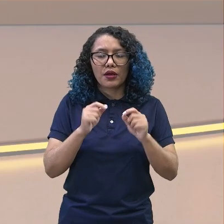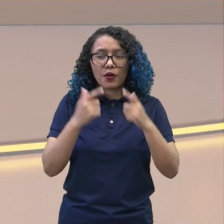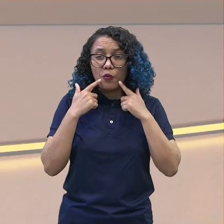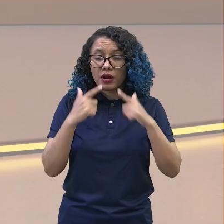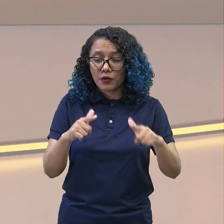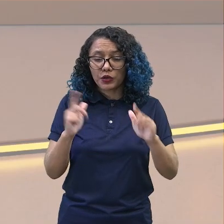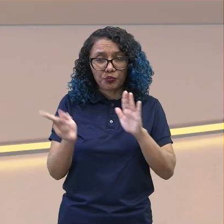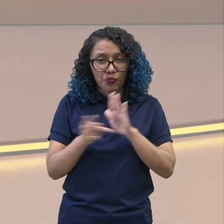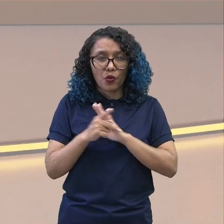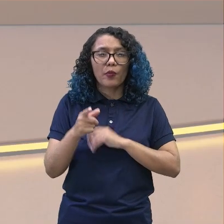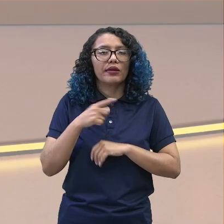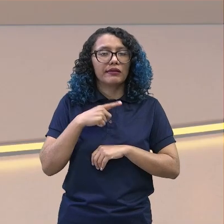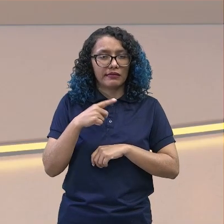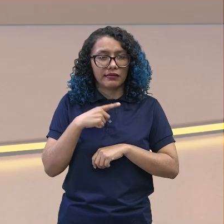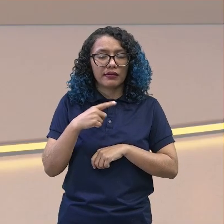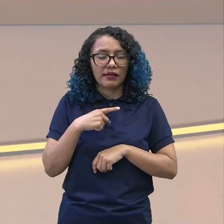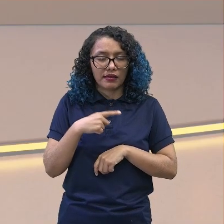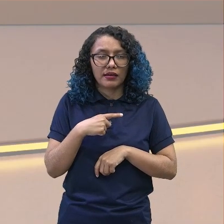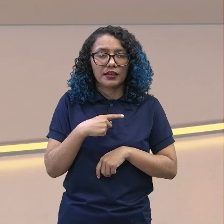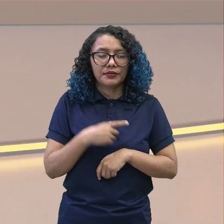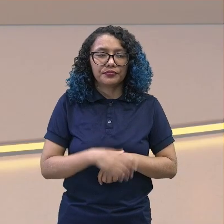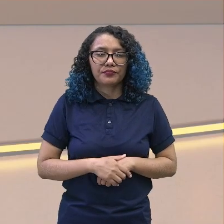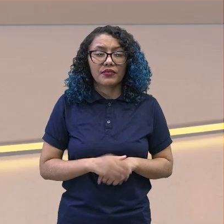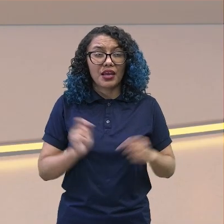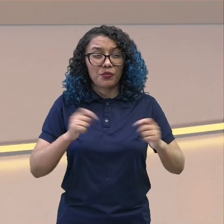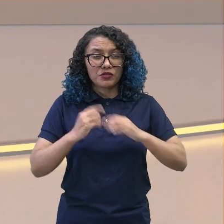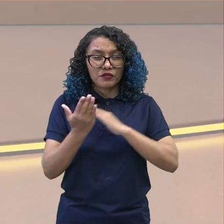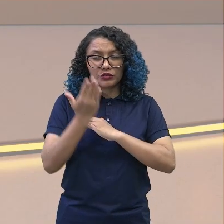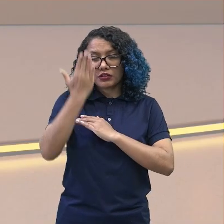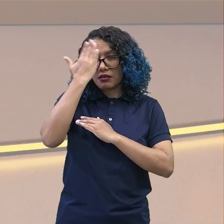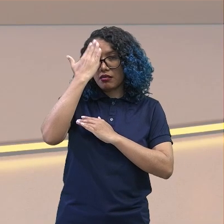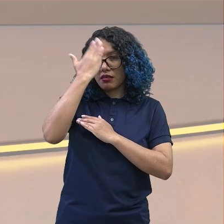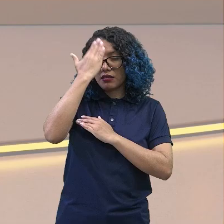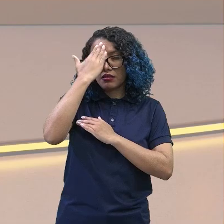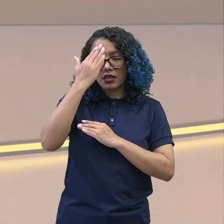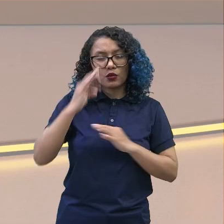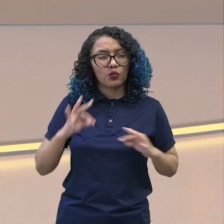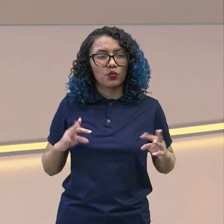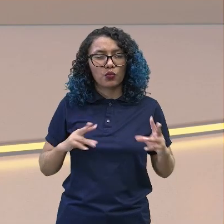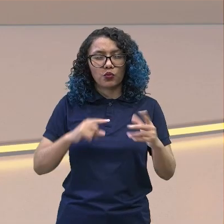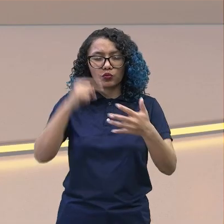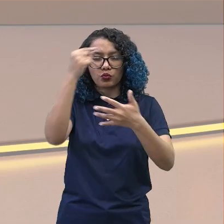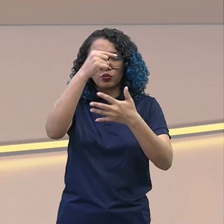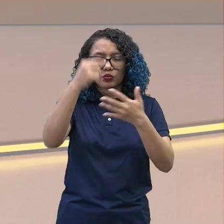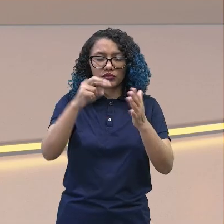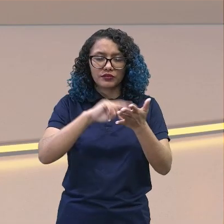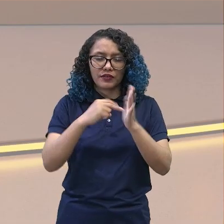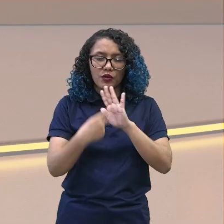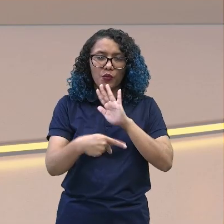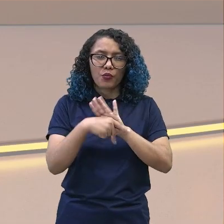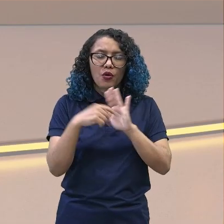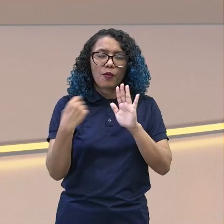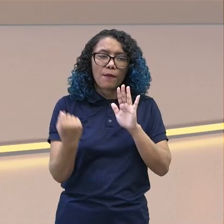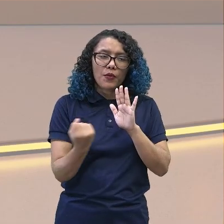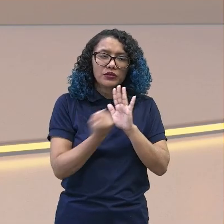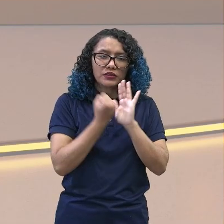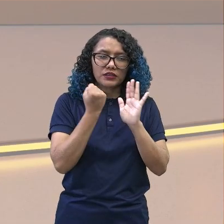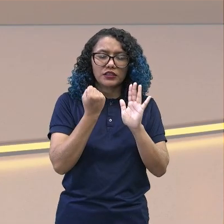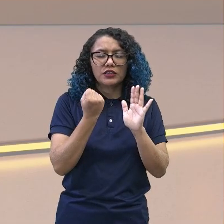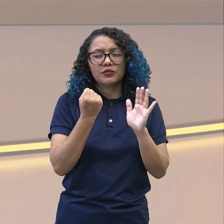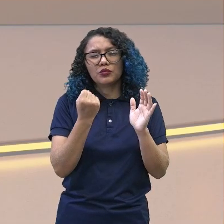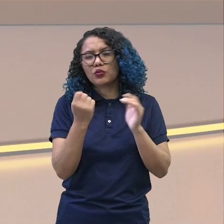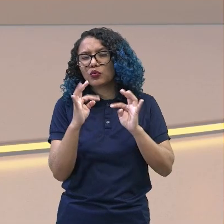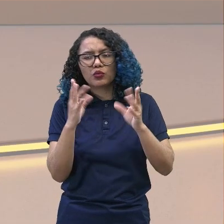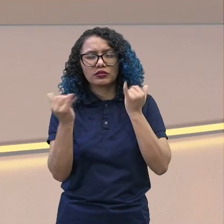muito específica que ajuda a gente a entender todos os significados dos símbolos e cores contidos no mapa, entender